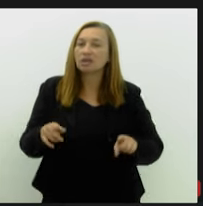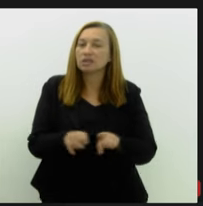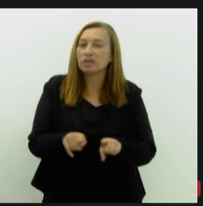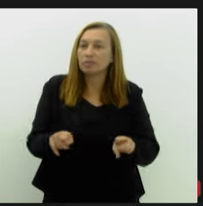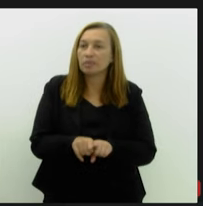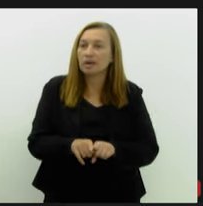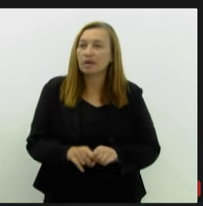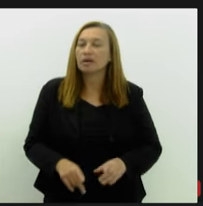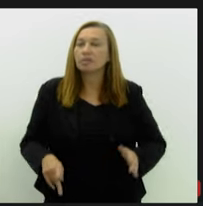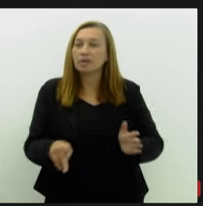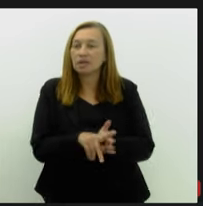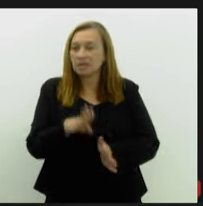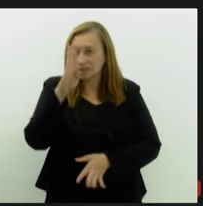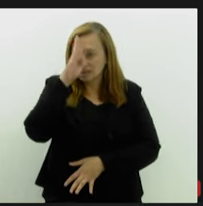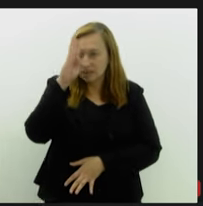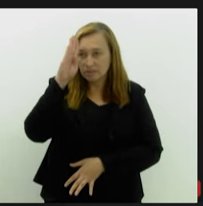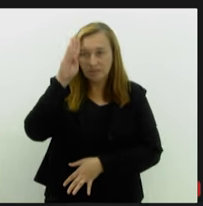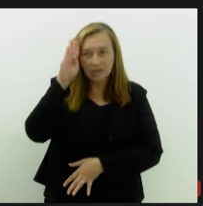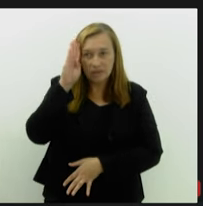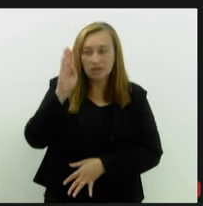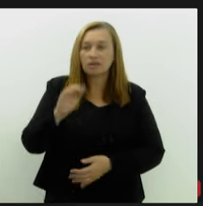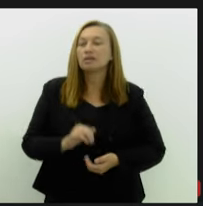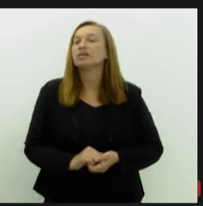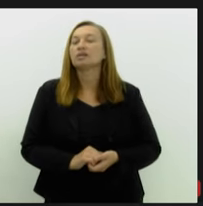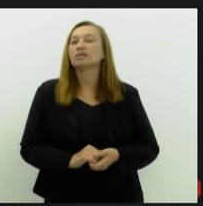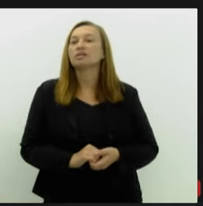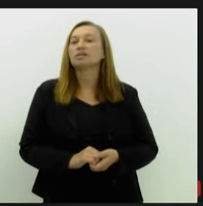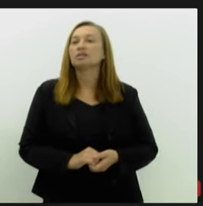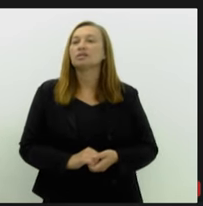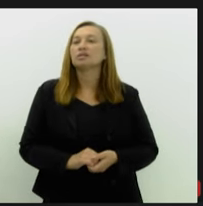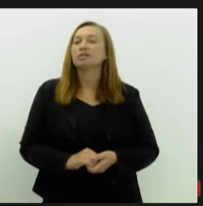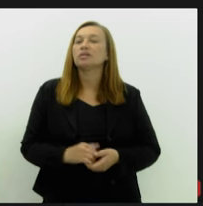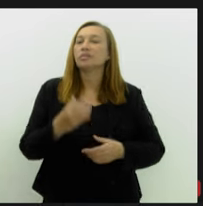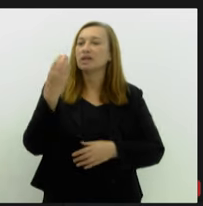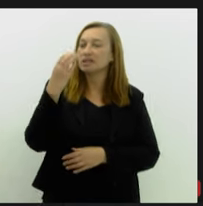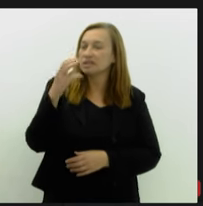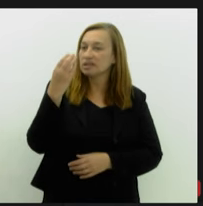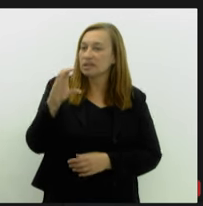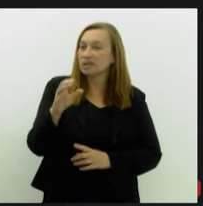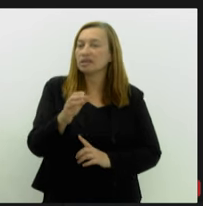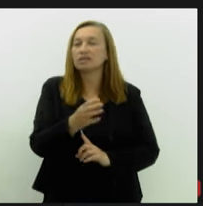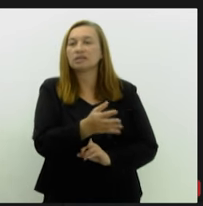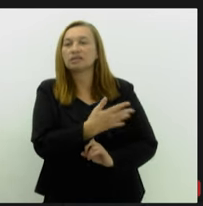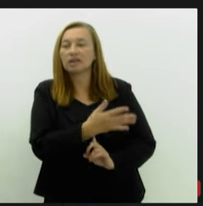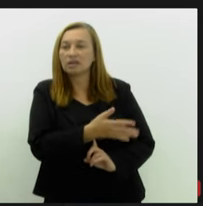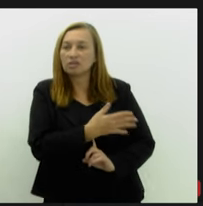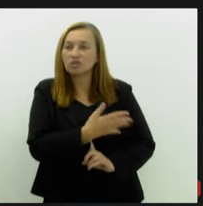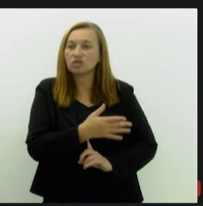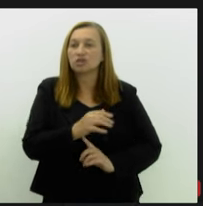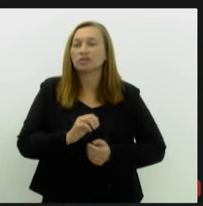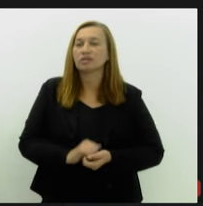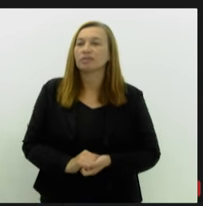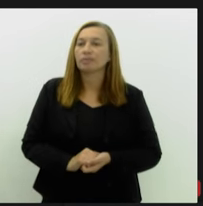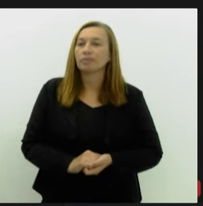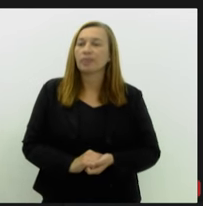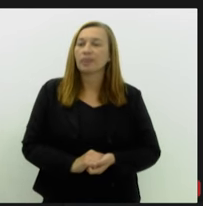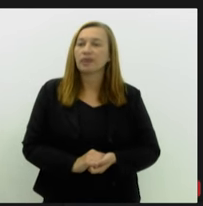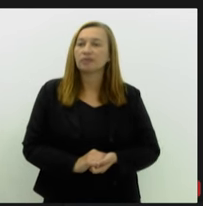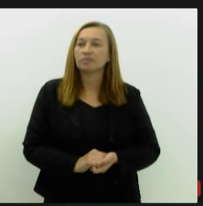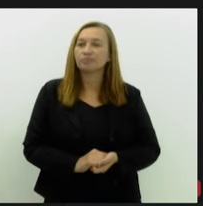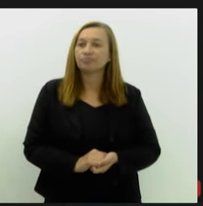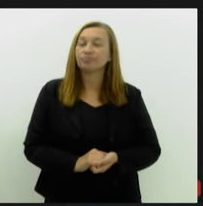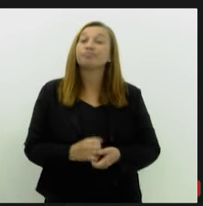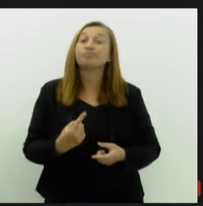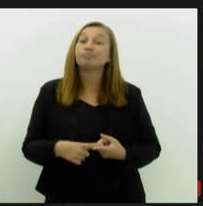da academia e que vibra tanto também pela ciência, pela tecnologia,